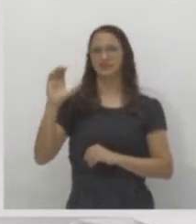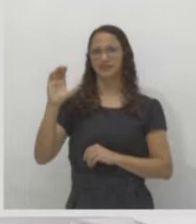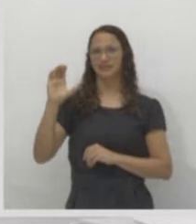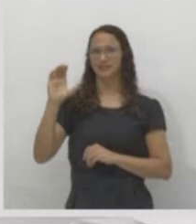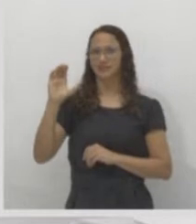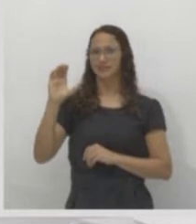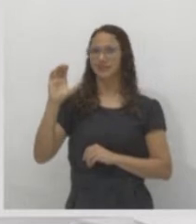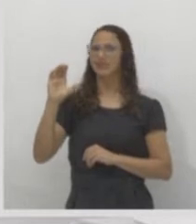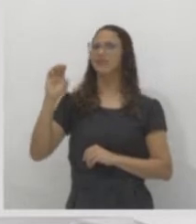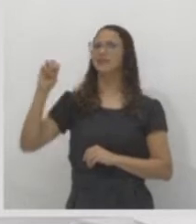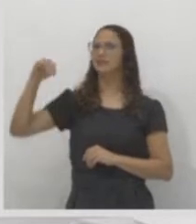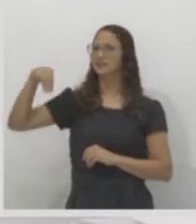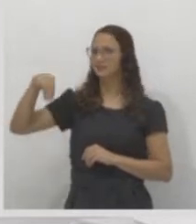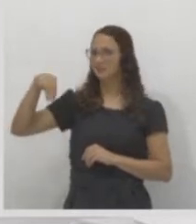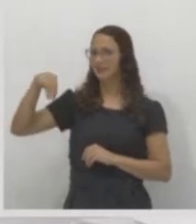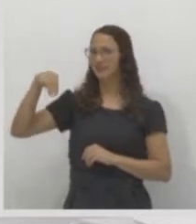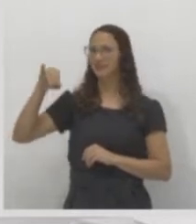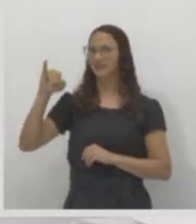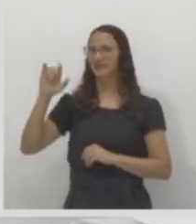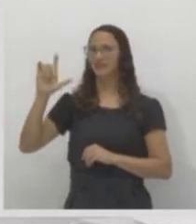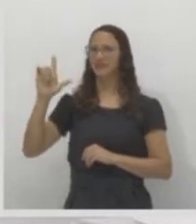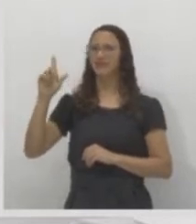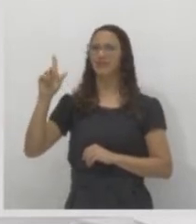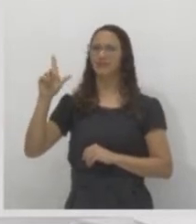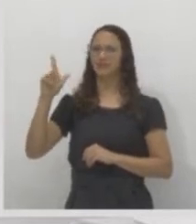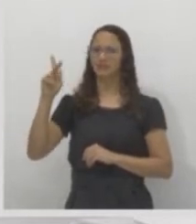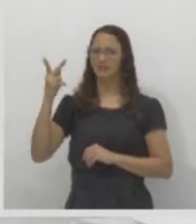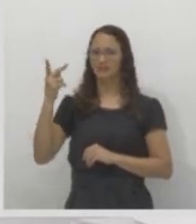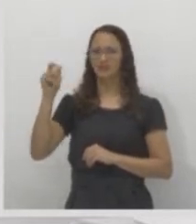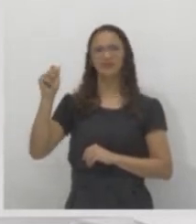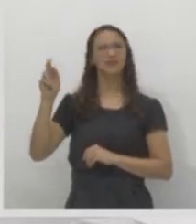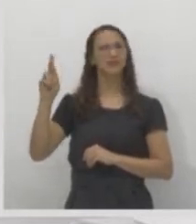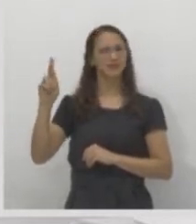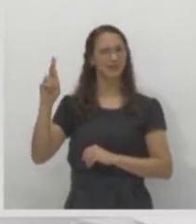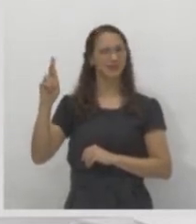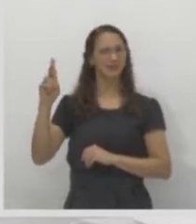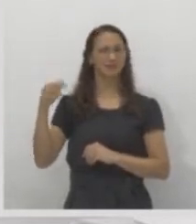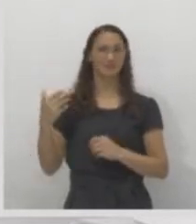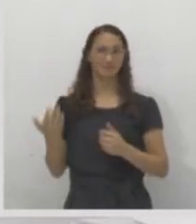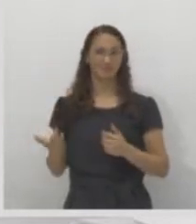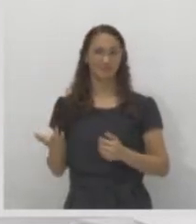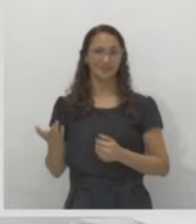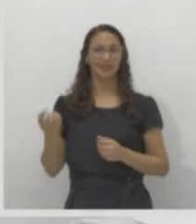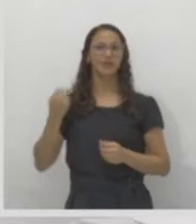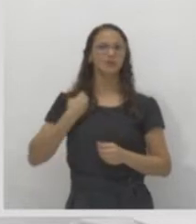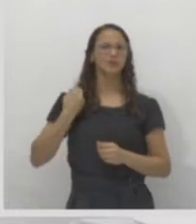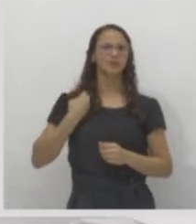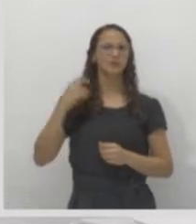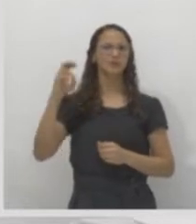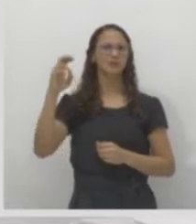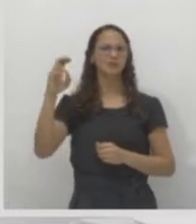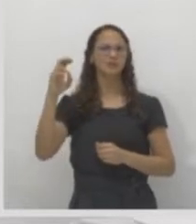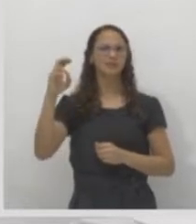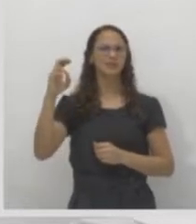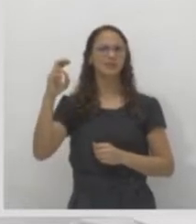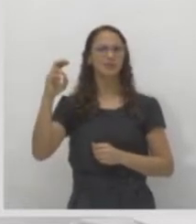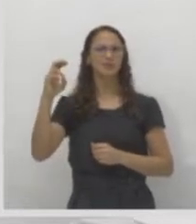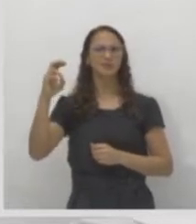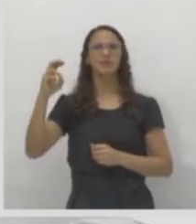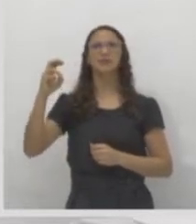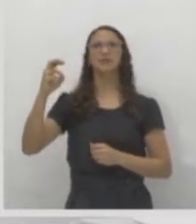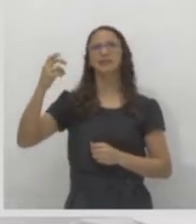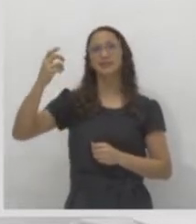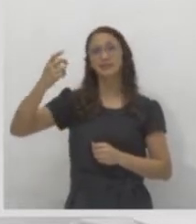dos milhares. Então, eu posso dizer que o número 5, ele está na segunda ordem e na